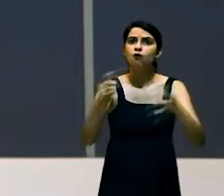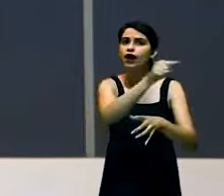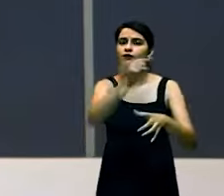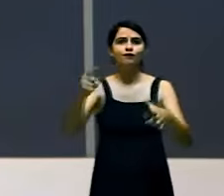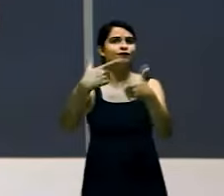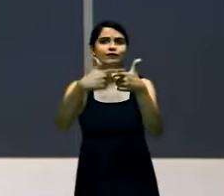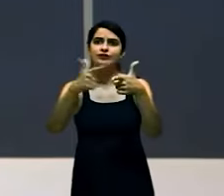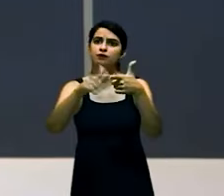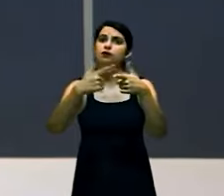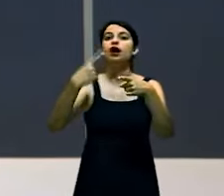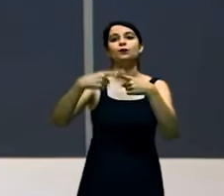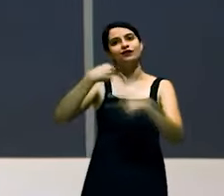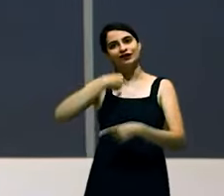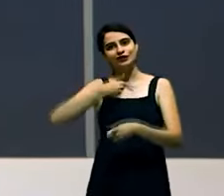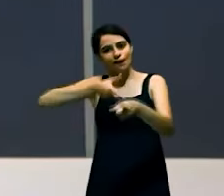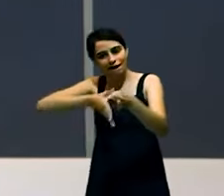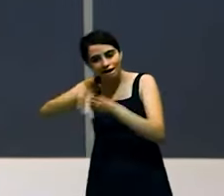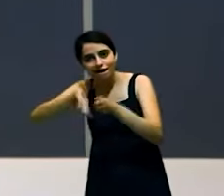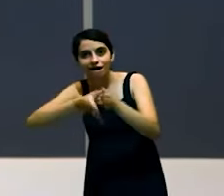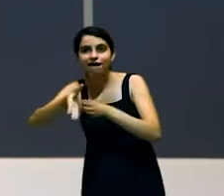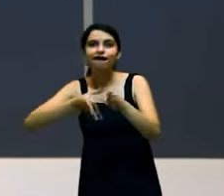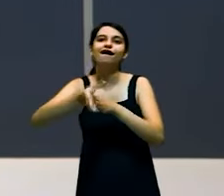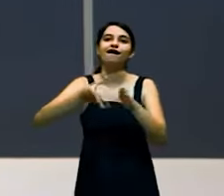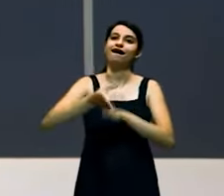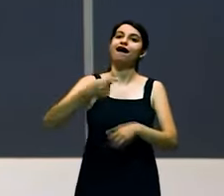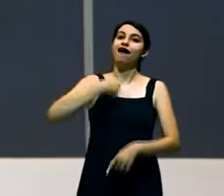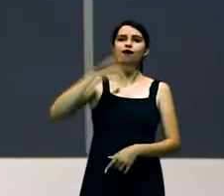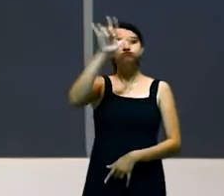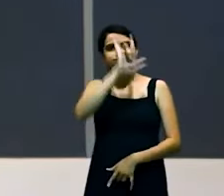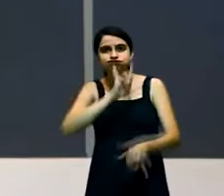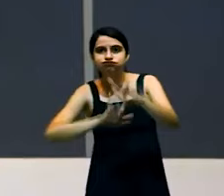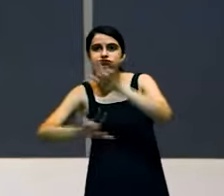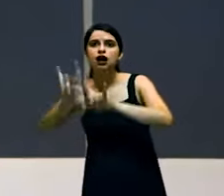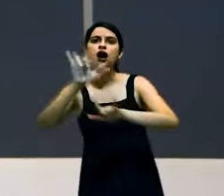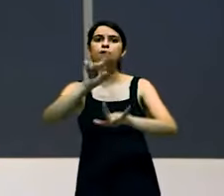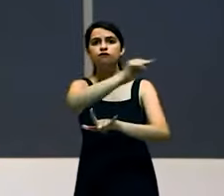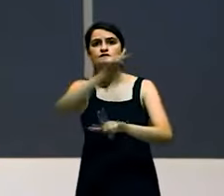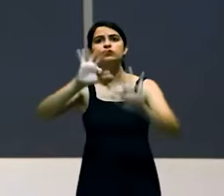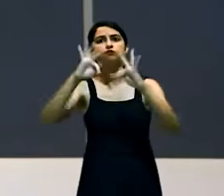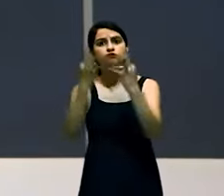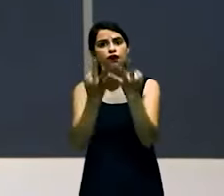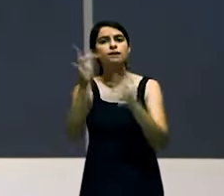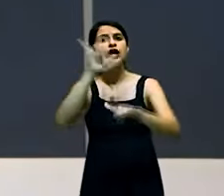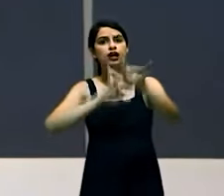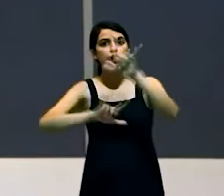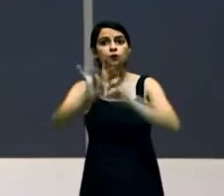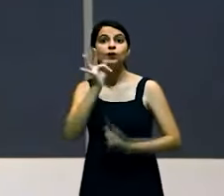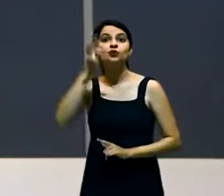te dando esse conselho. De alguém que te ama, ama sua família. e quer fazer muitos